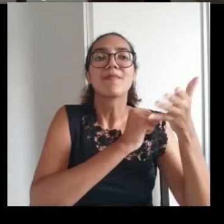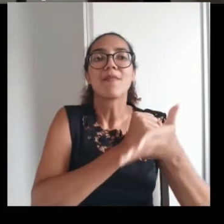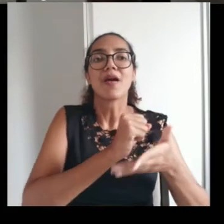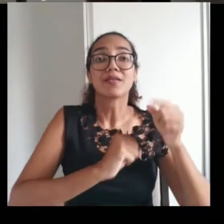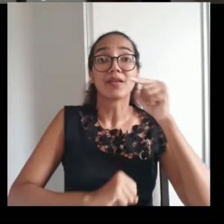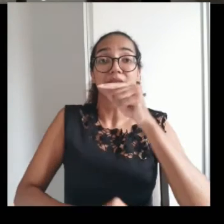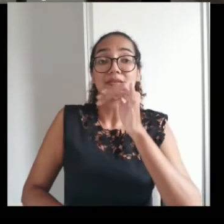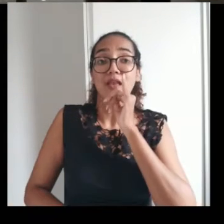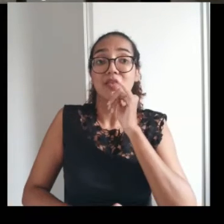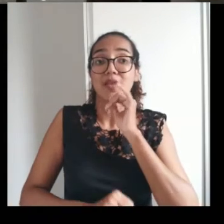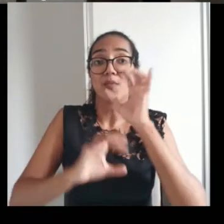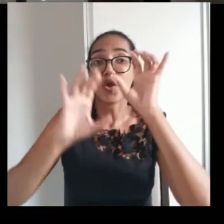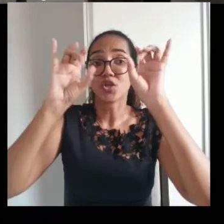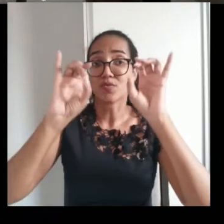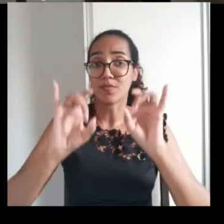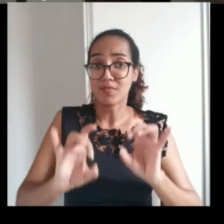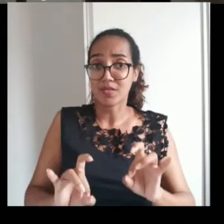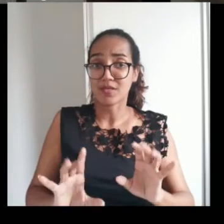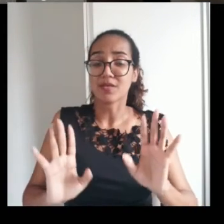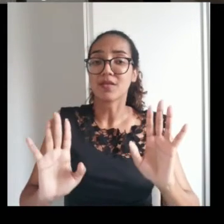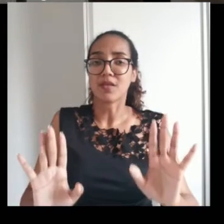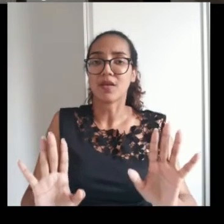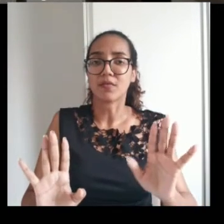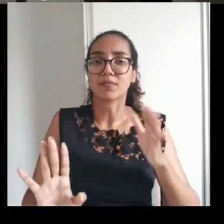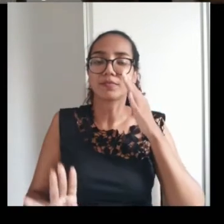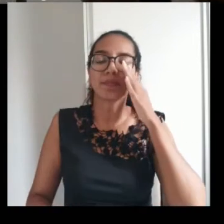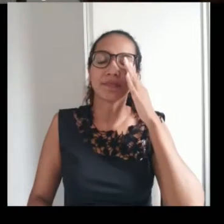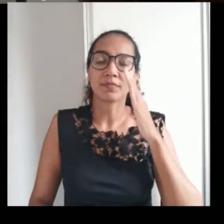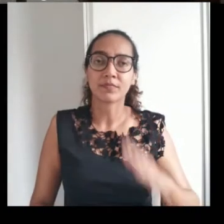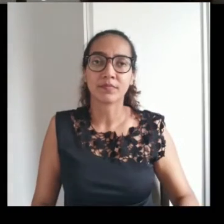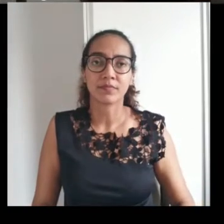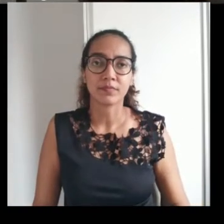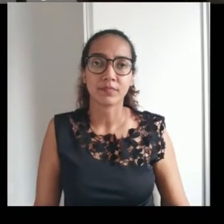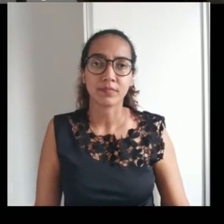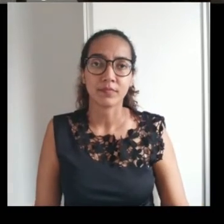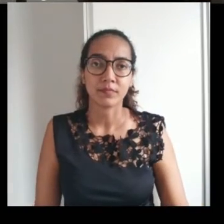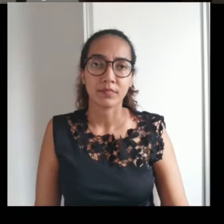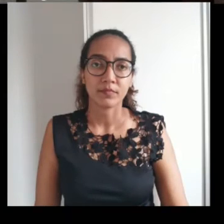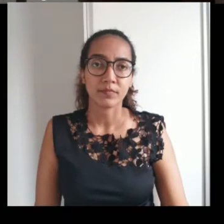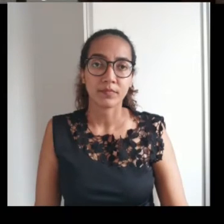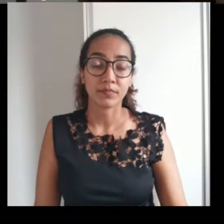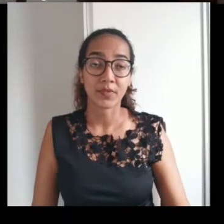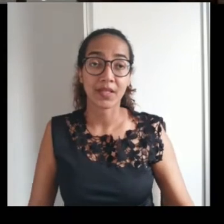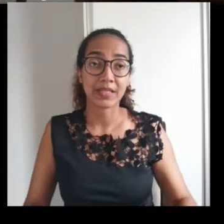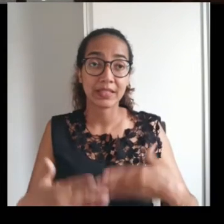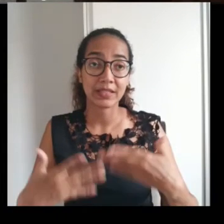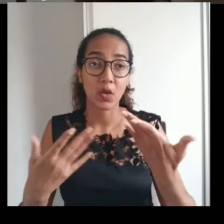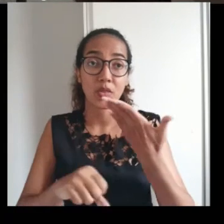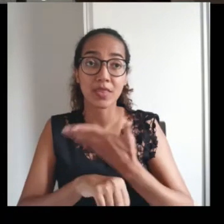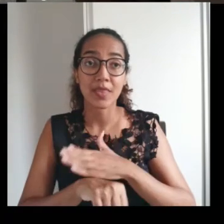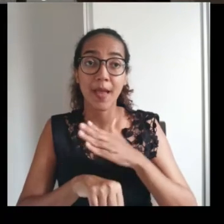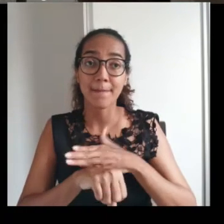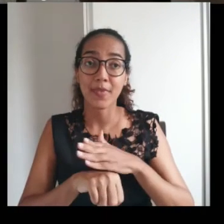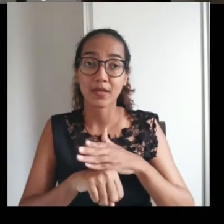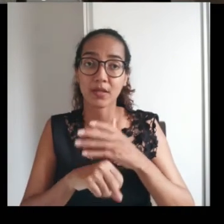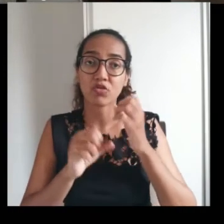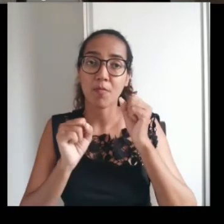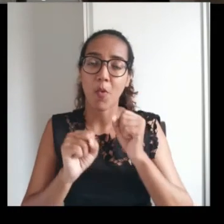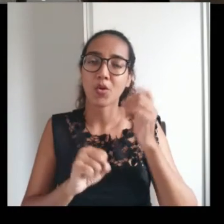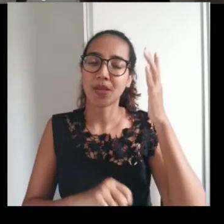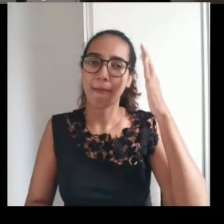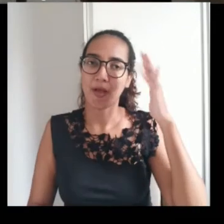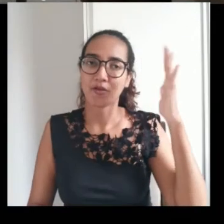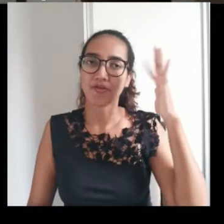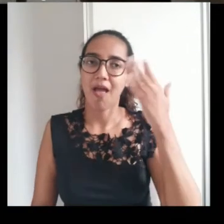da solução, a gente diz que é de negócio também, tá certo? Mas na prática, a gente pode imaginar assim, tá? Então,